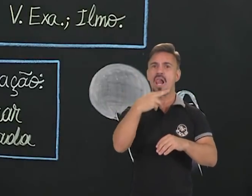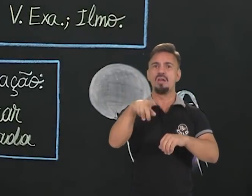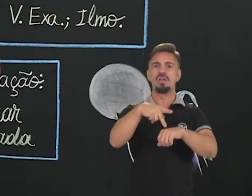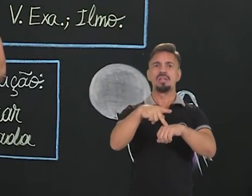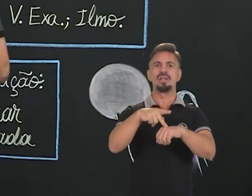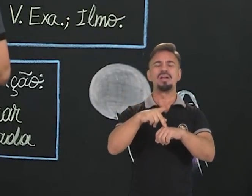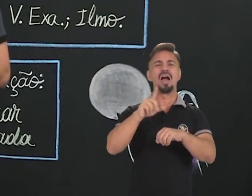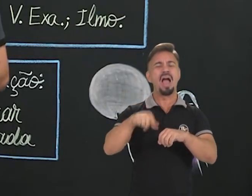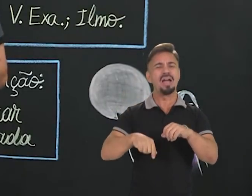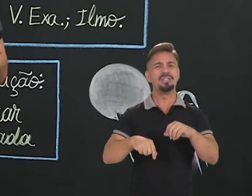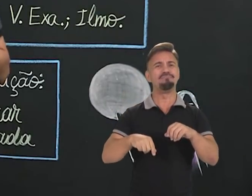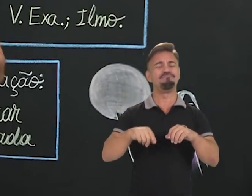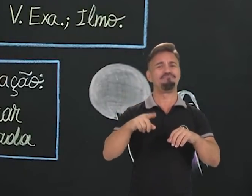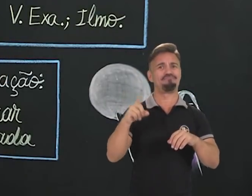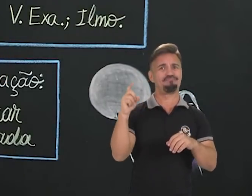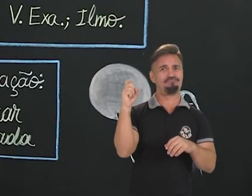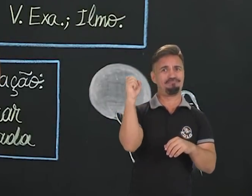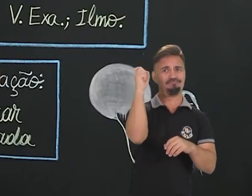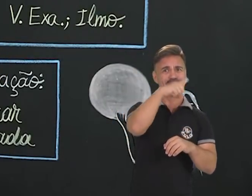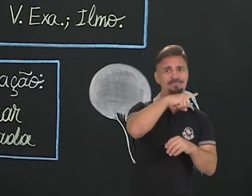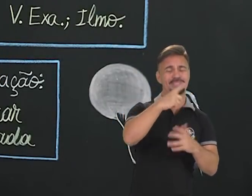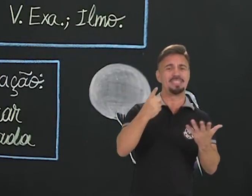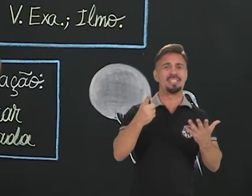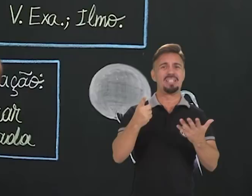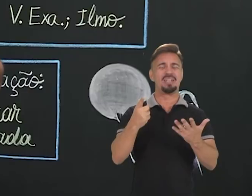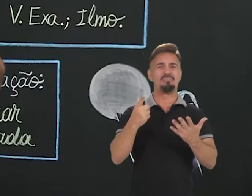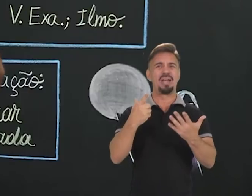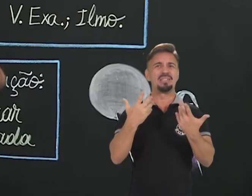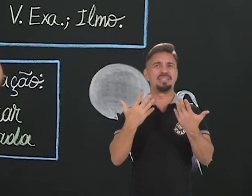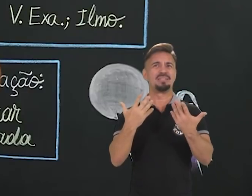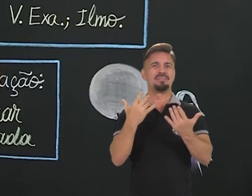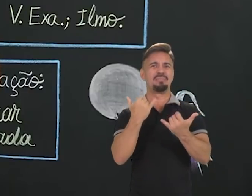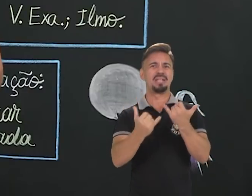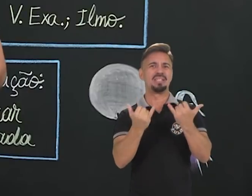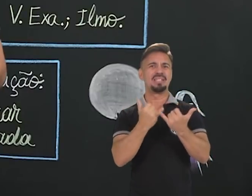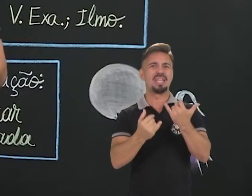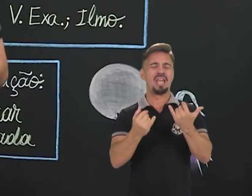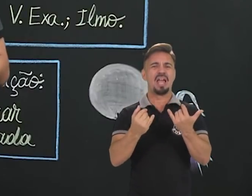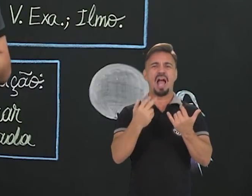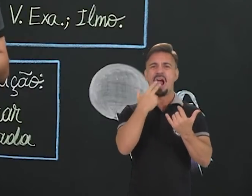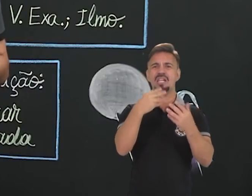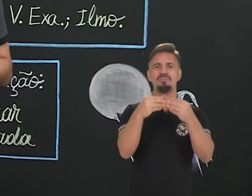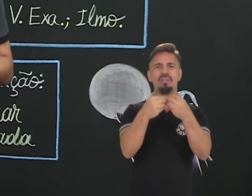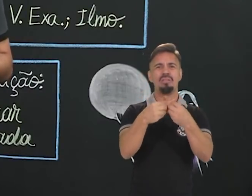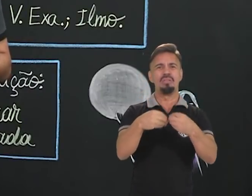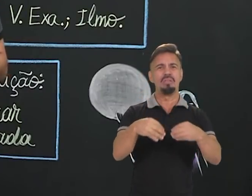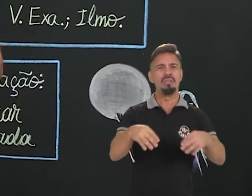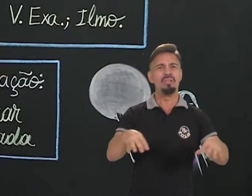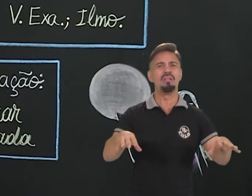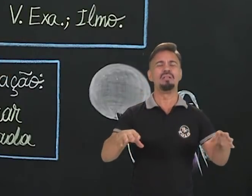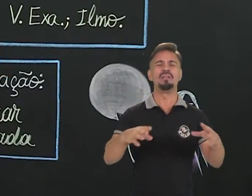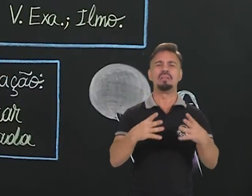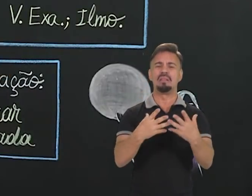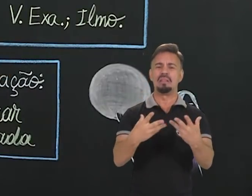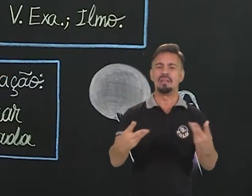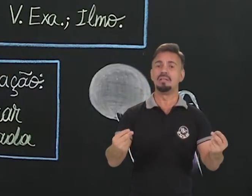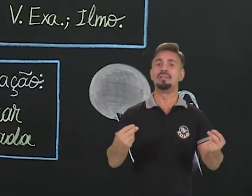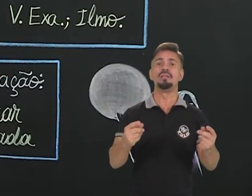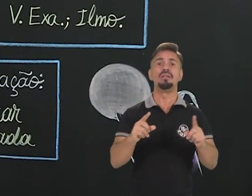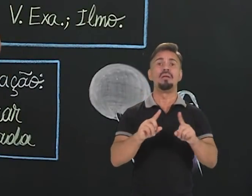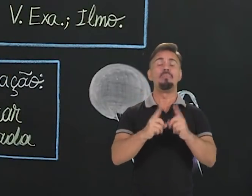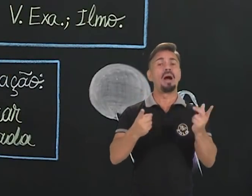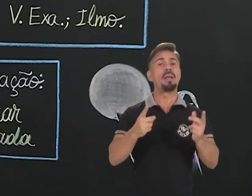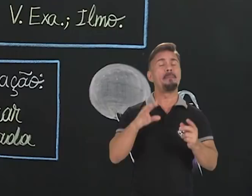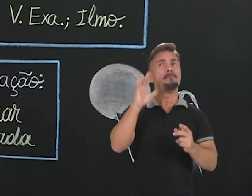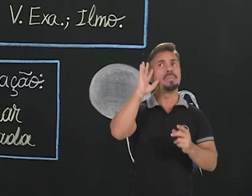é um processo um tanto delicado, porque alguns pensam que a língua está sendo descaracterizada por conta do acréscimo de vocabulários de outro idioma.